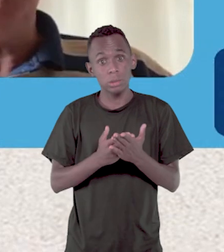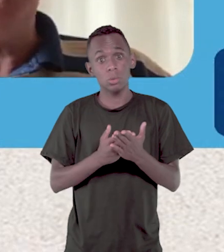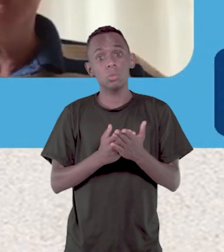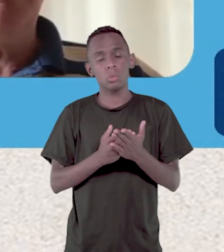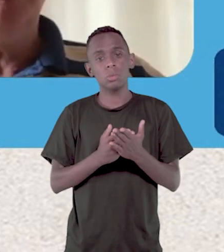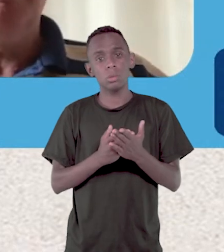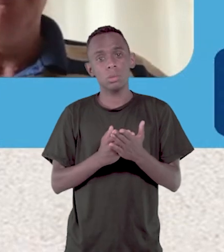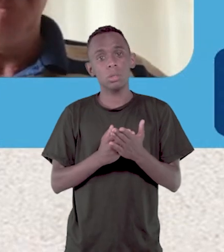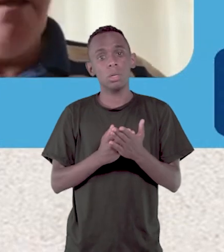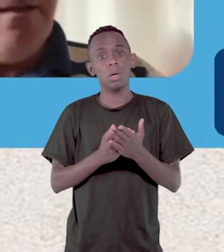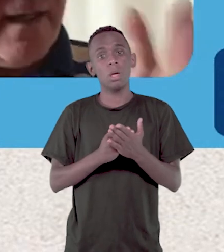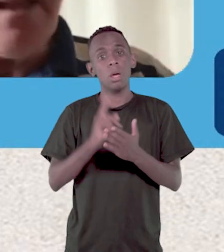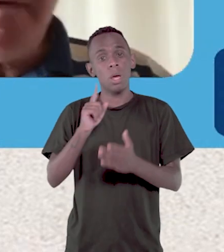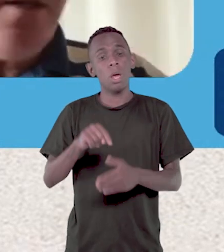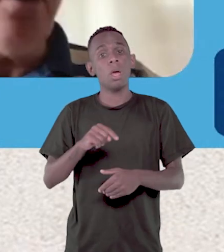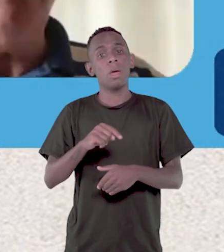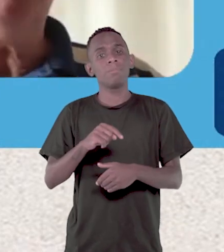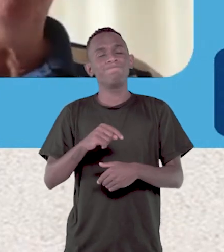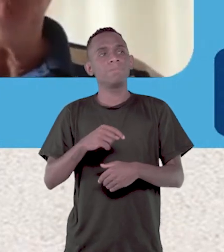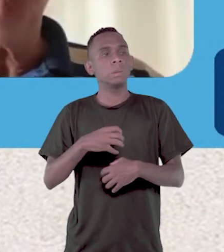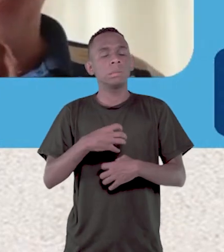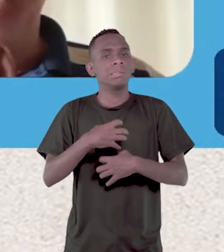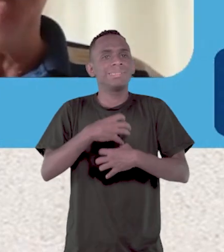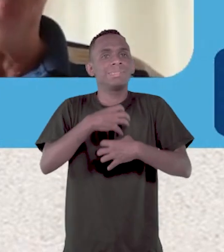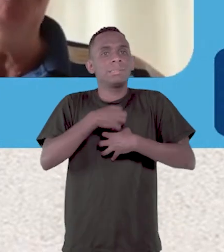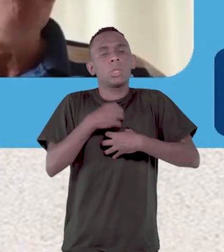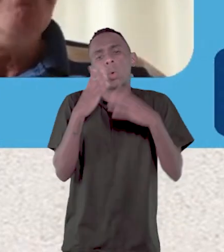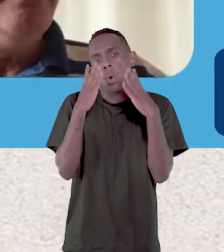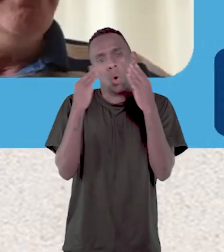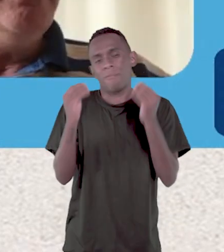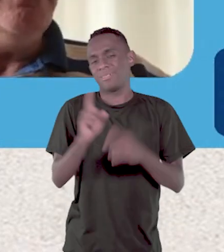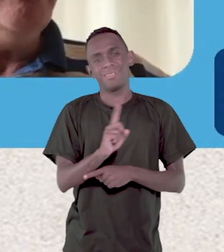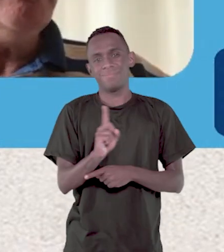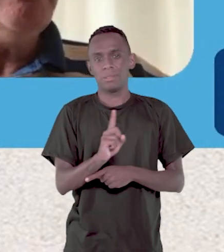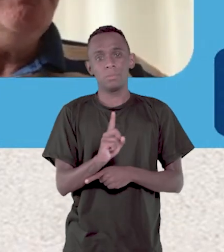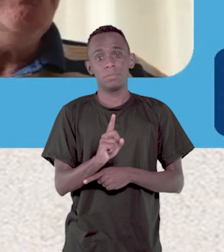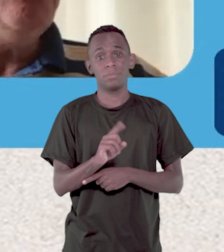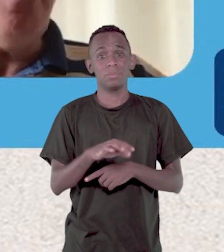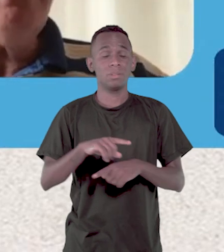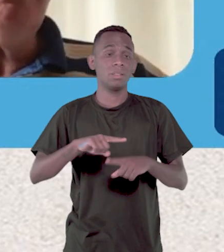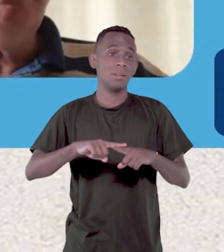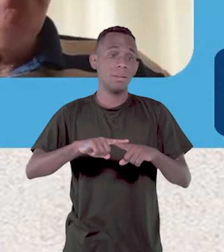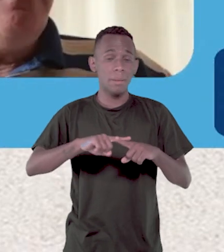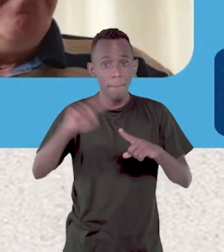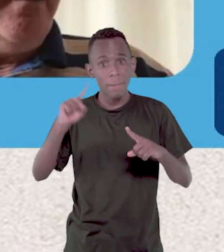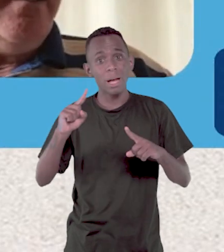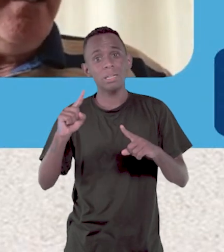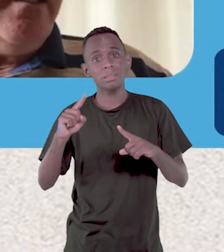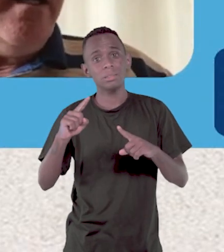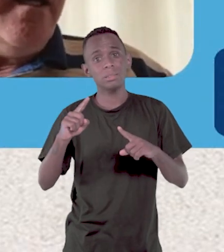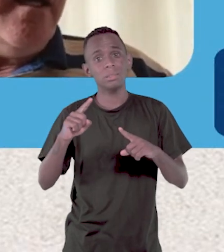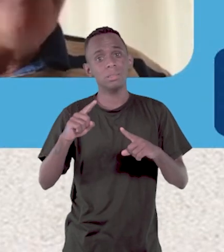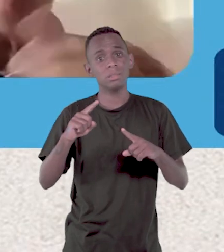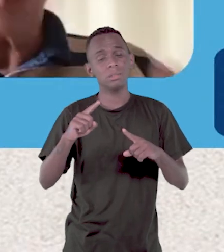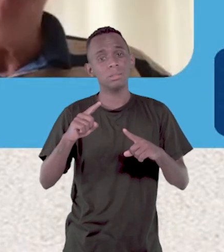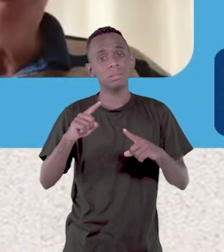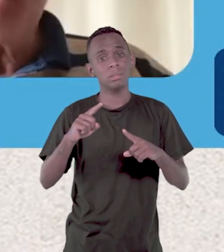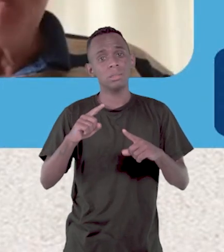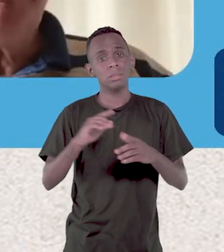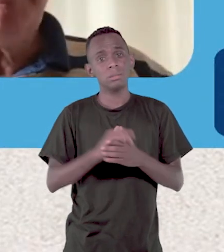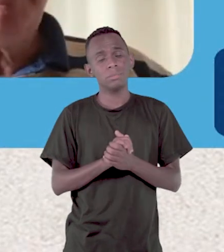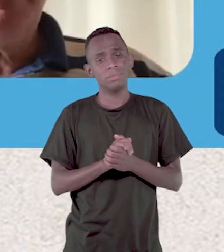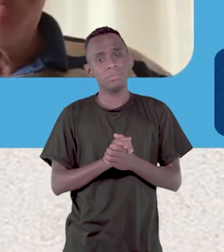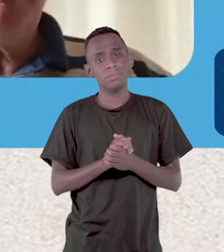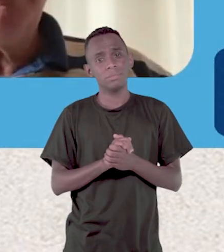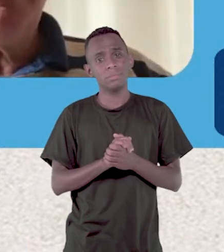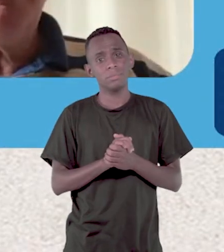é um lugar que certamente eu não me sinto confortável. Então, assim, só que Mas eventualmente